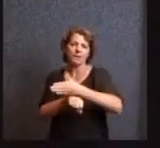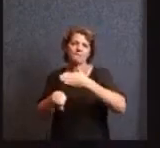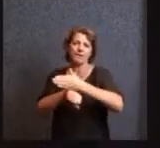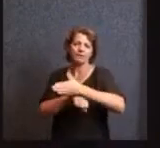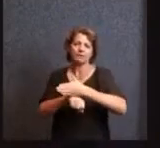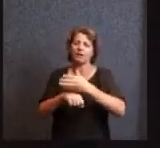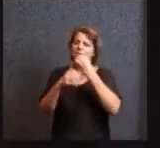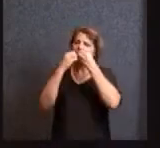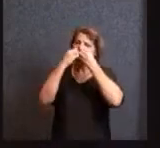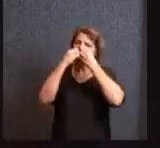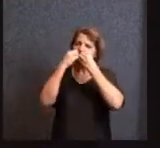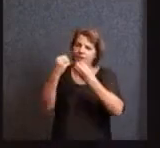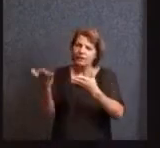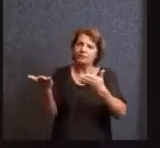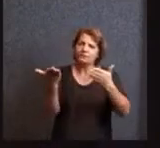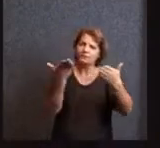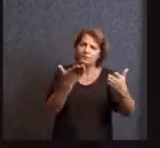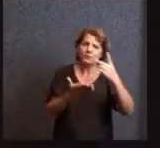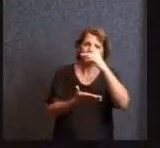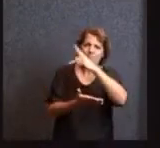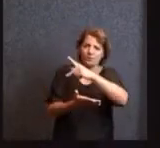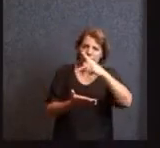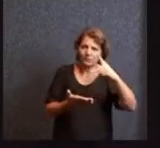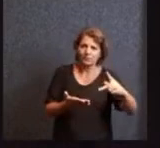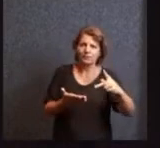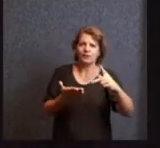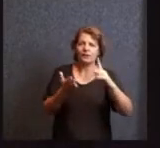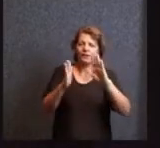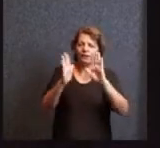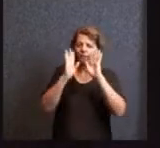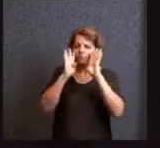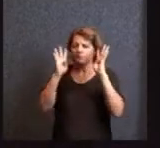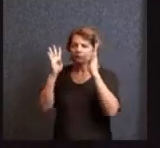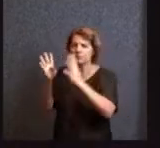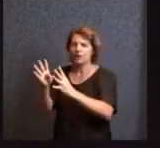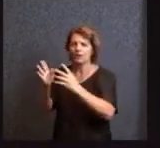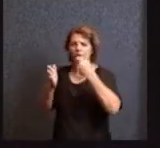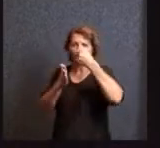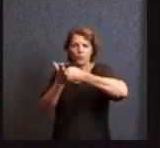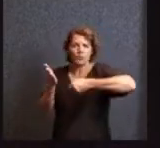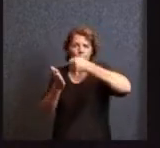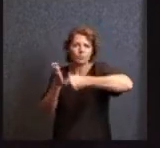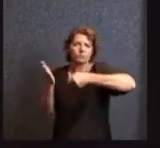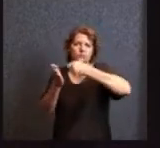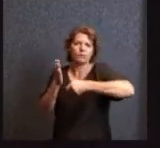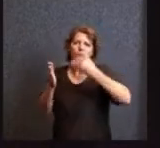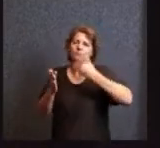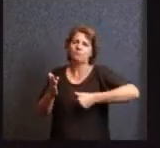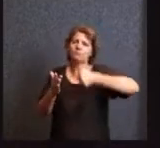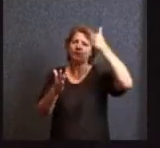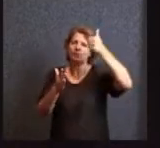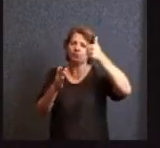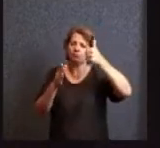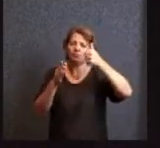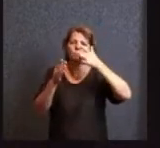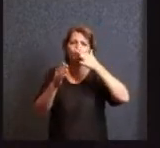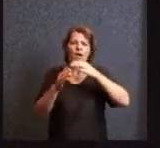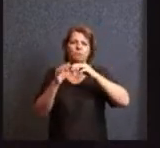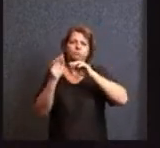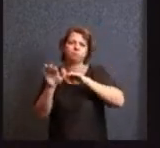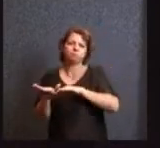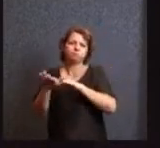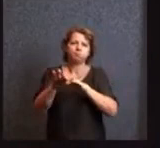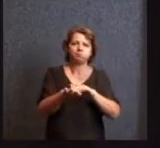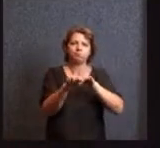muito bem-vindos. A minha atenção especial, vamos lutar para fazer cada vez o melhor, caminhar na direção de que as